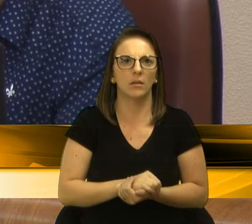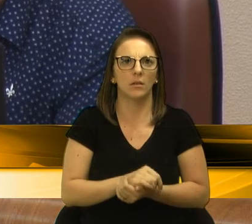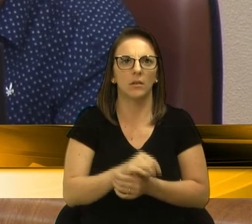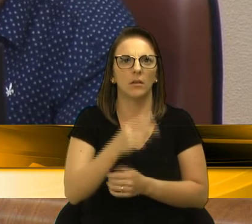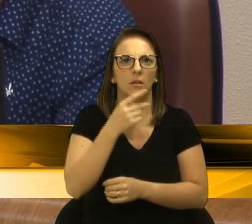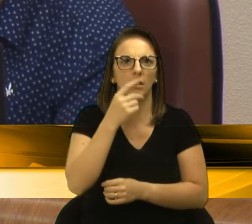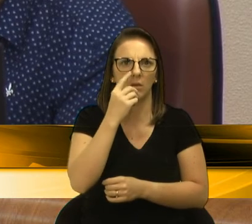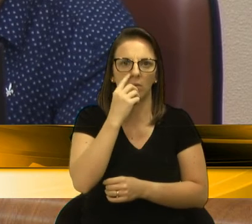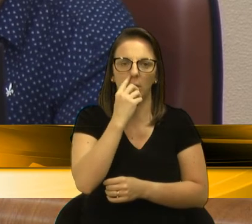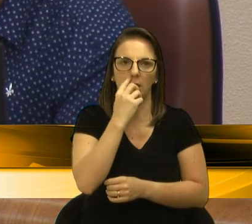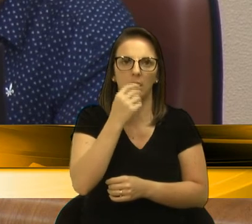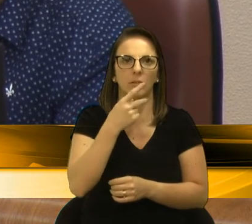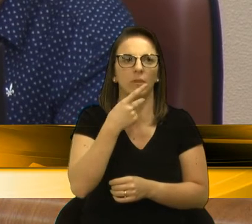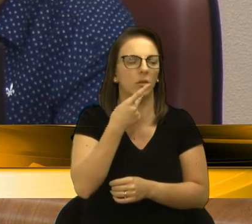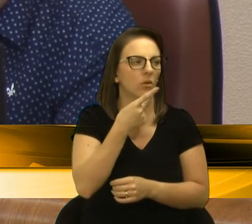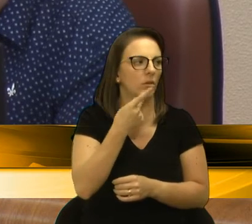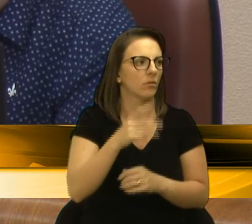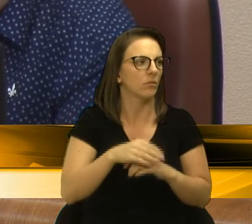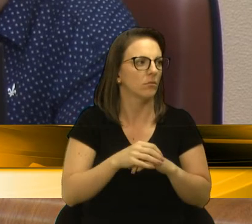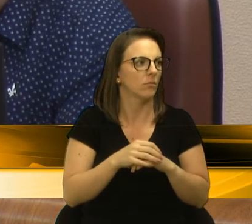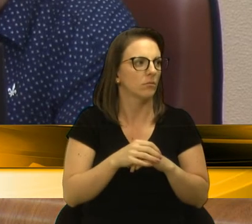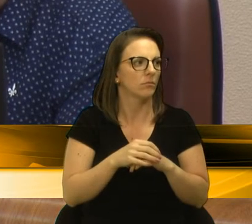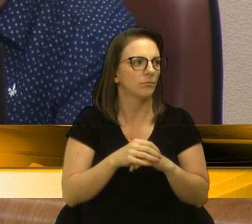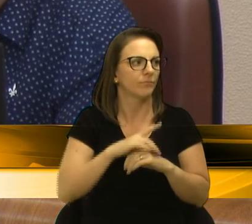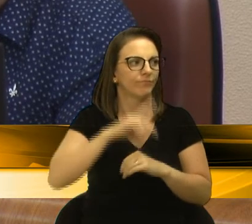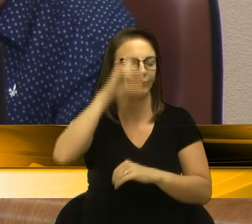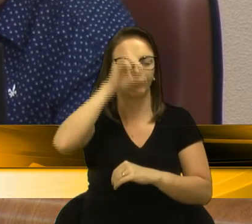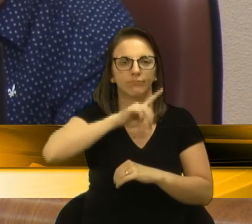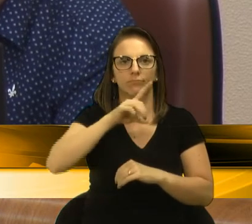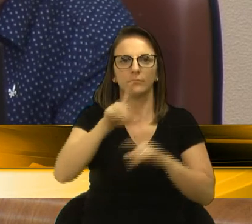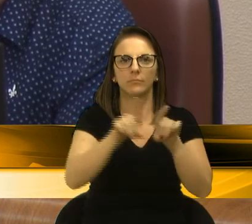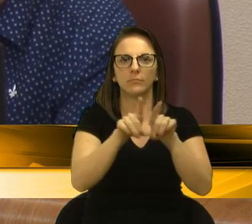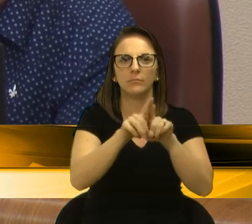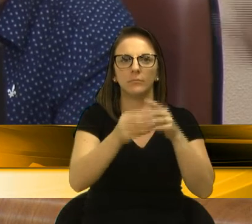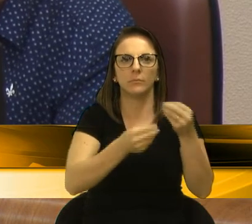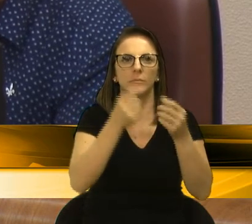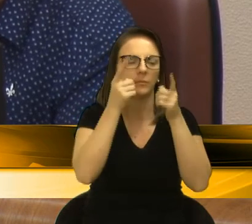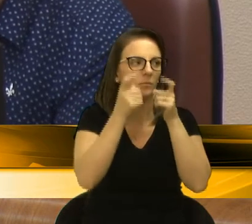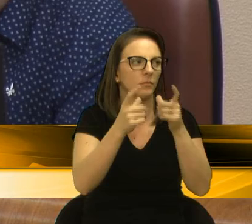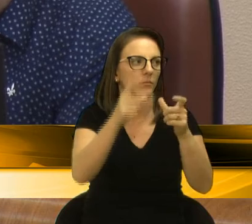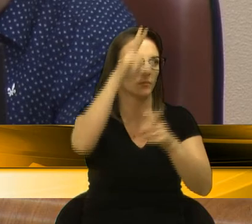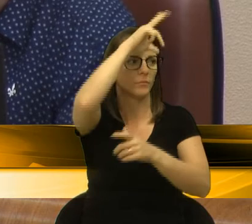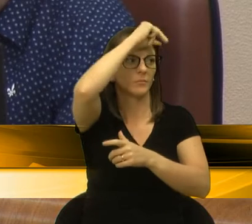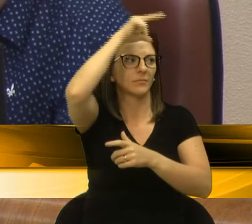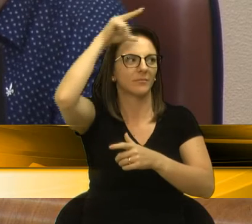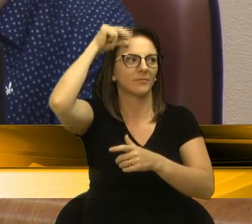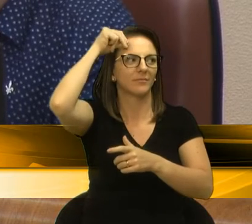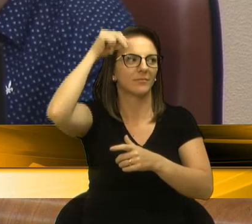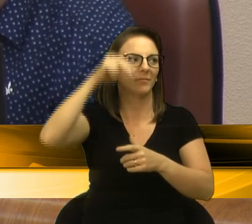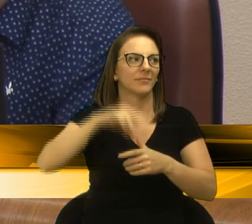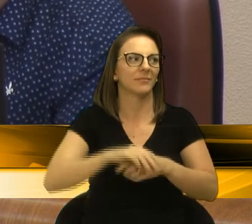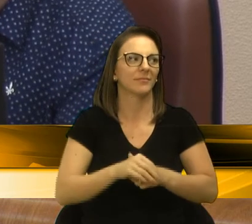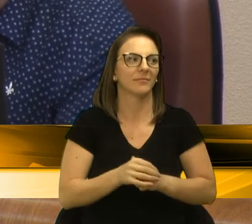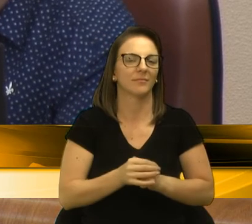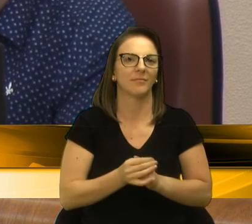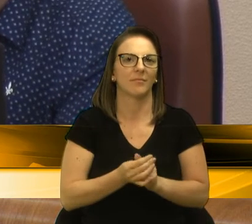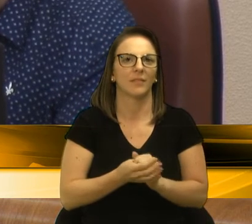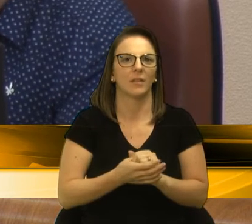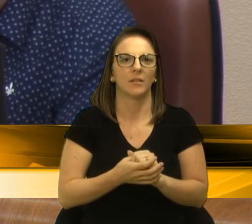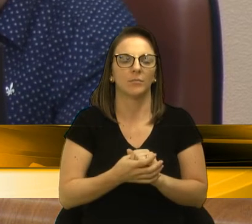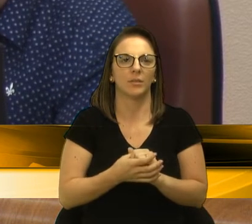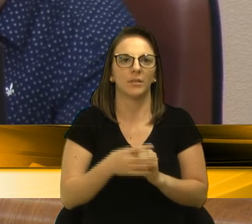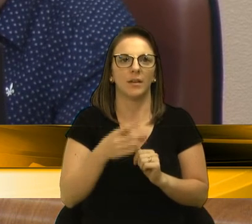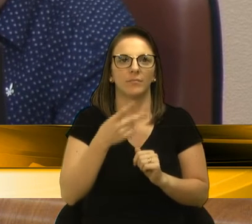negligenciar na defesa de bens, rendas, direitos ou interesses do município sujeitos à administração da Prefeitura. As